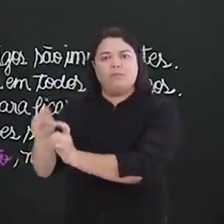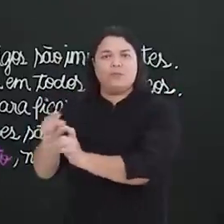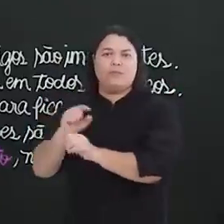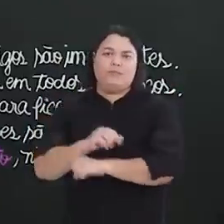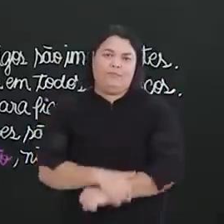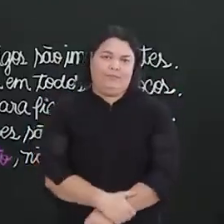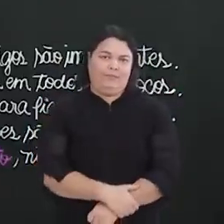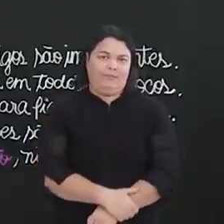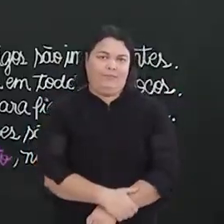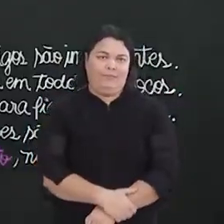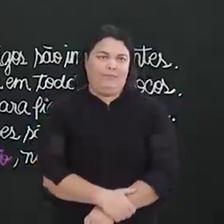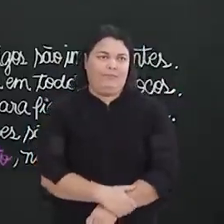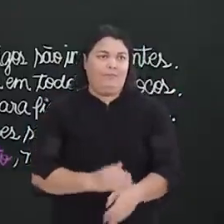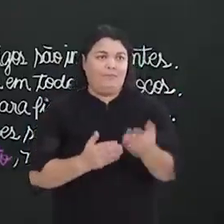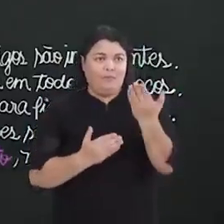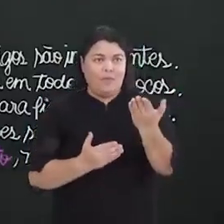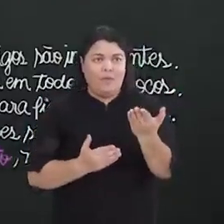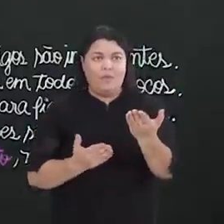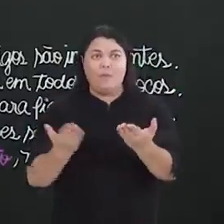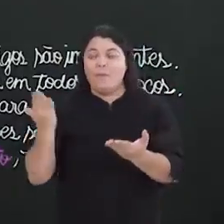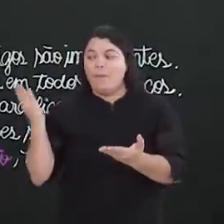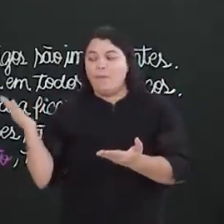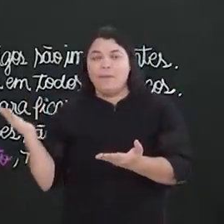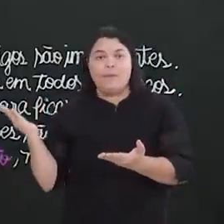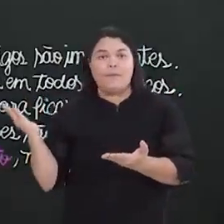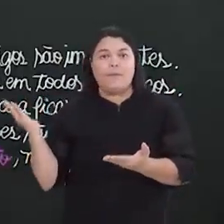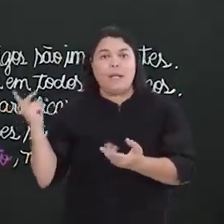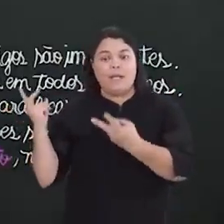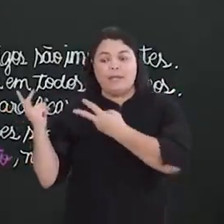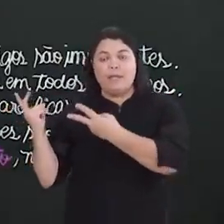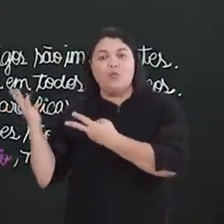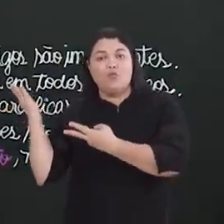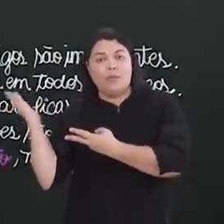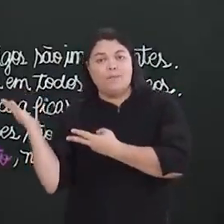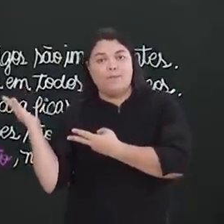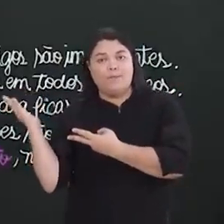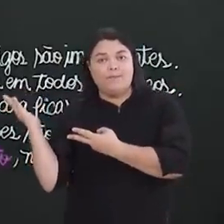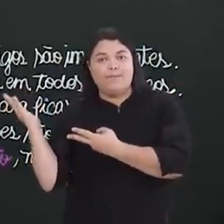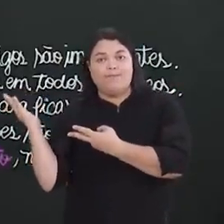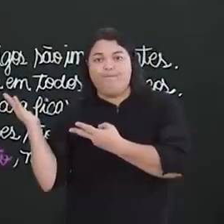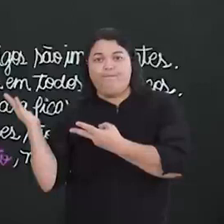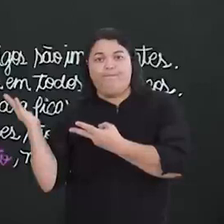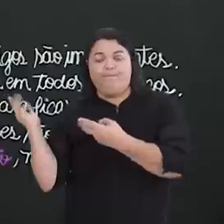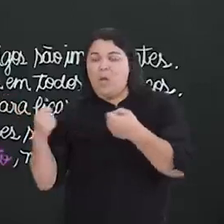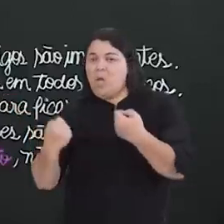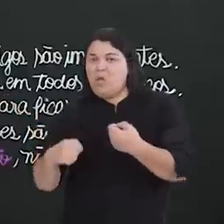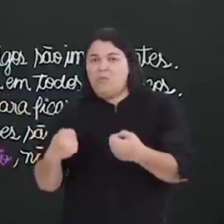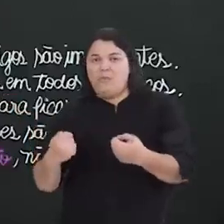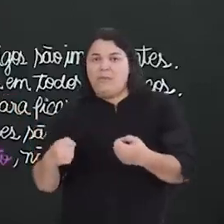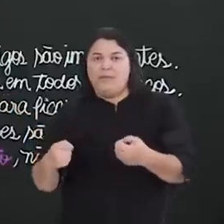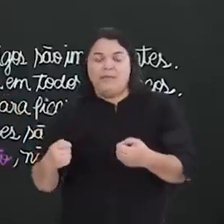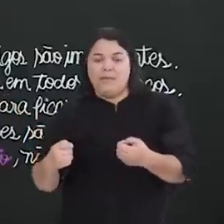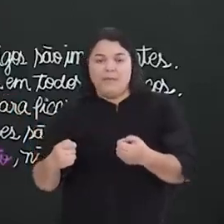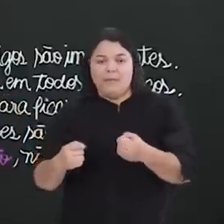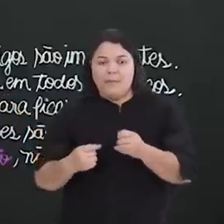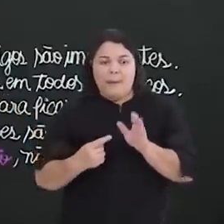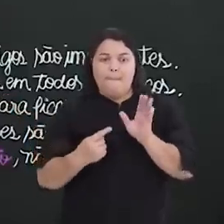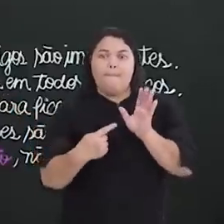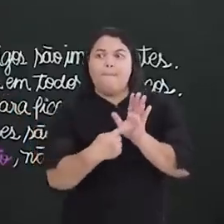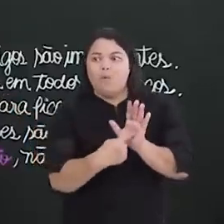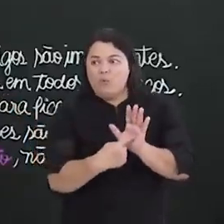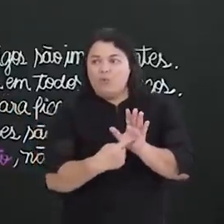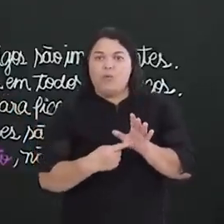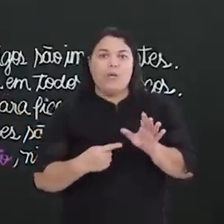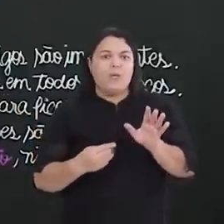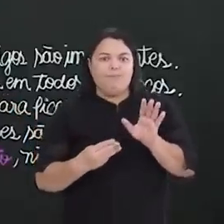conjunção, de oração coordenada assindética, ou seja, não há necessidade de conjunção. Essa marcação muitas vezes vai